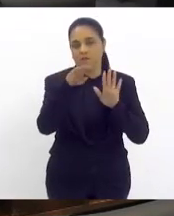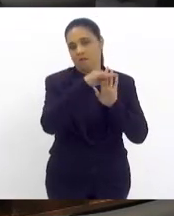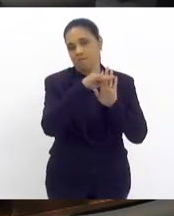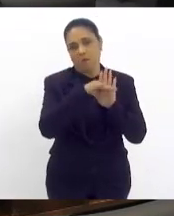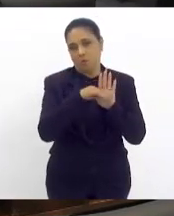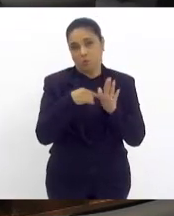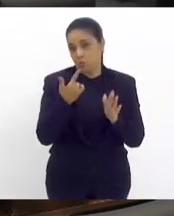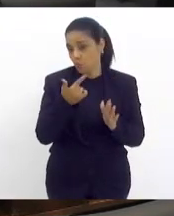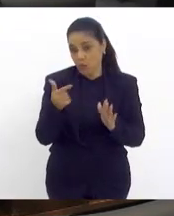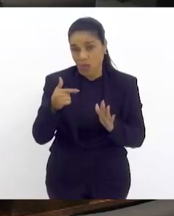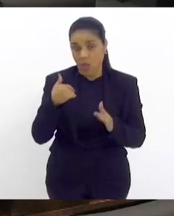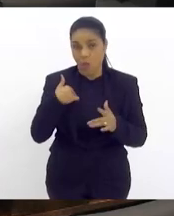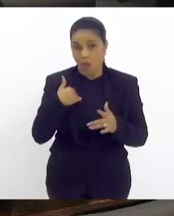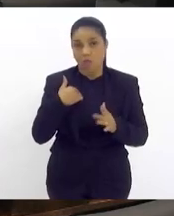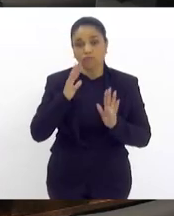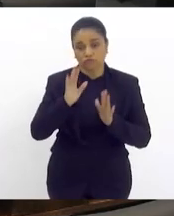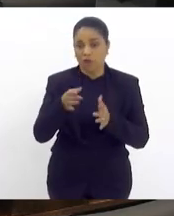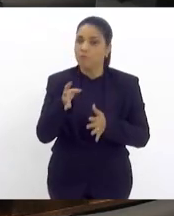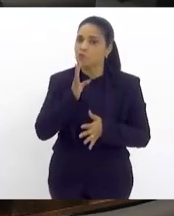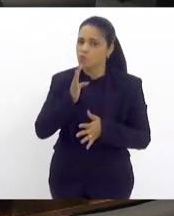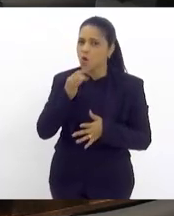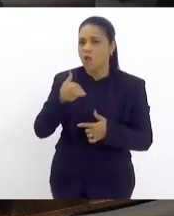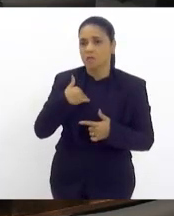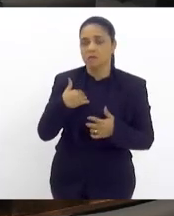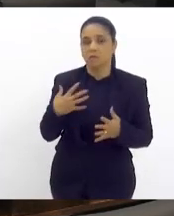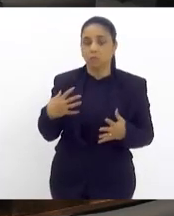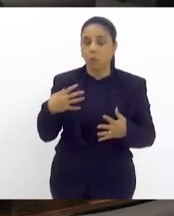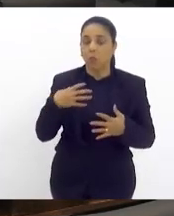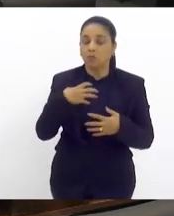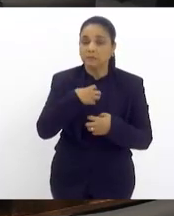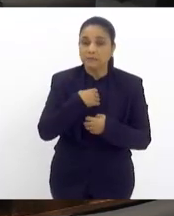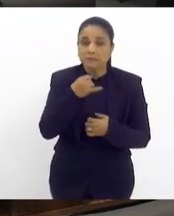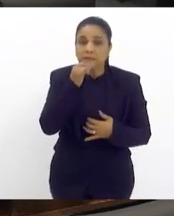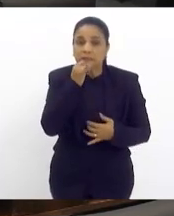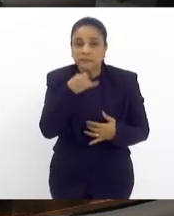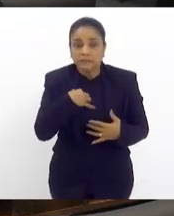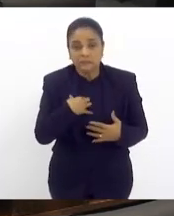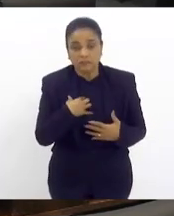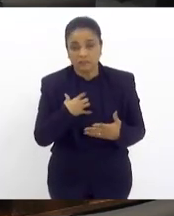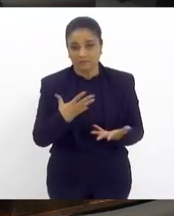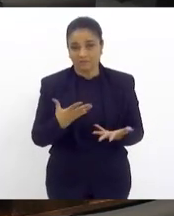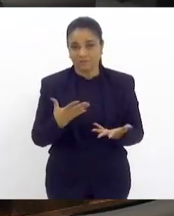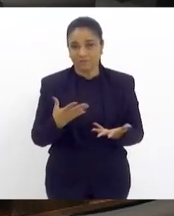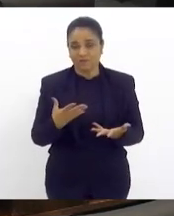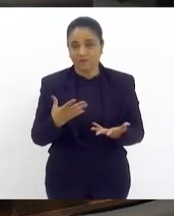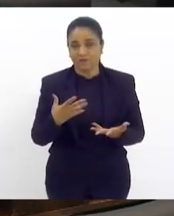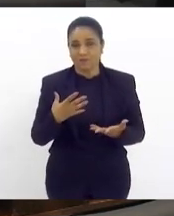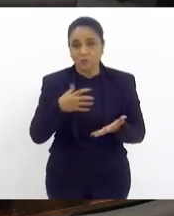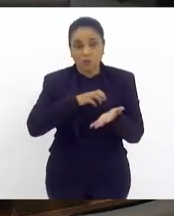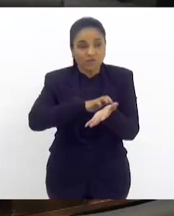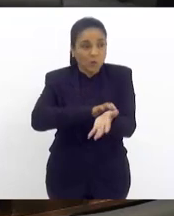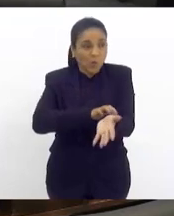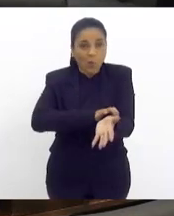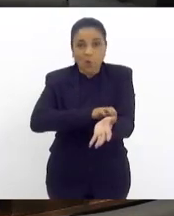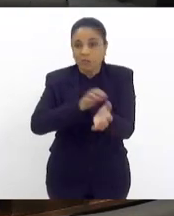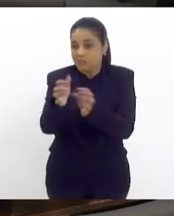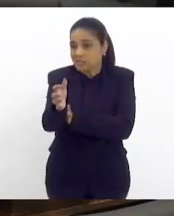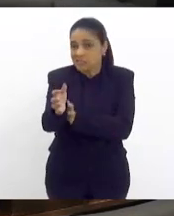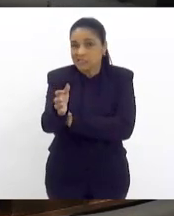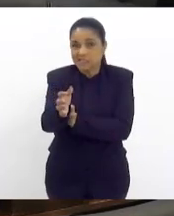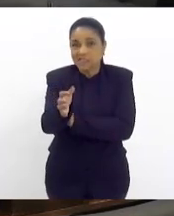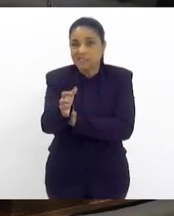carnavais estou com uma síndrome de abstinência uma síndrome abstinência tá me dando Coceira eu